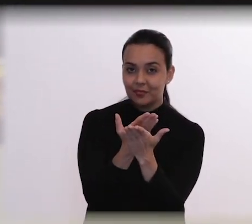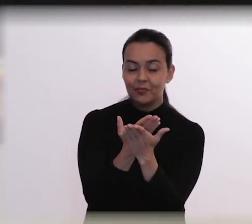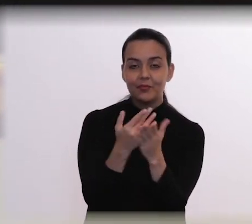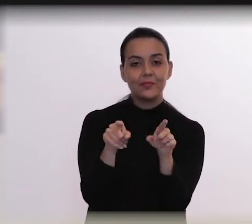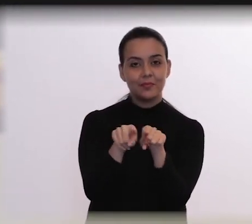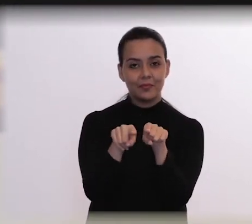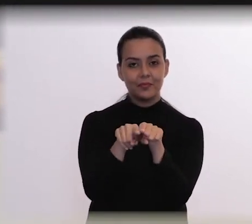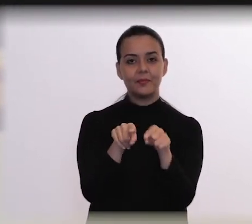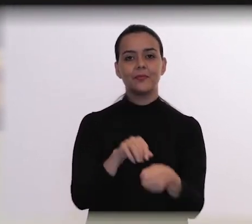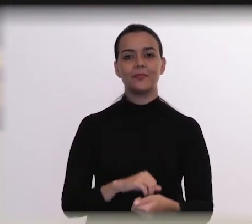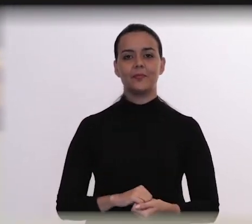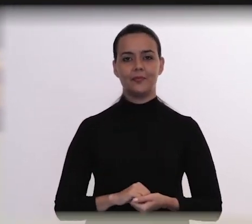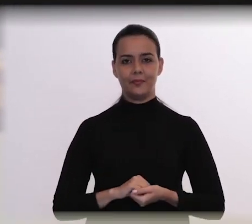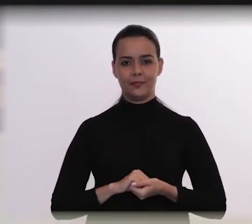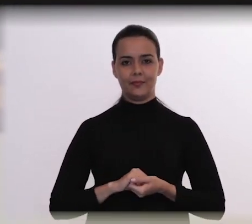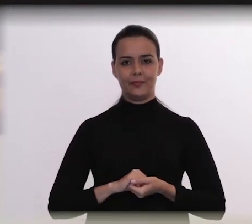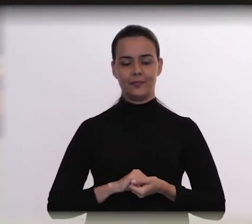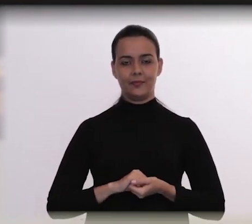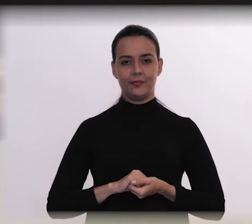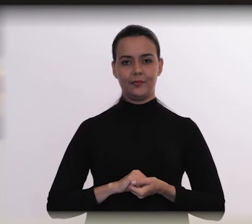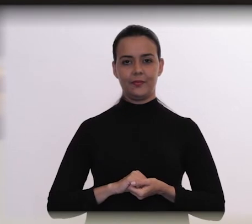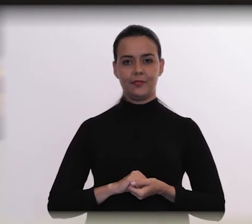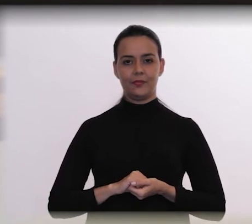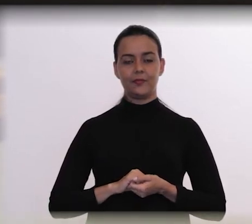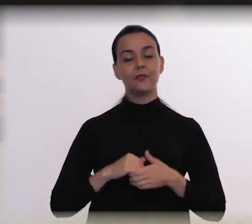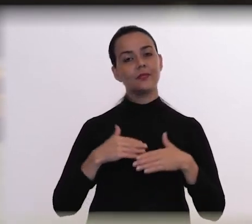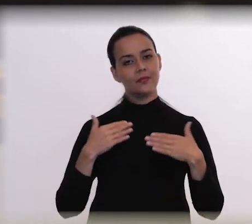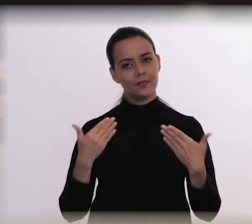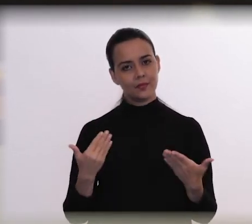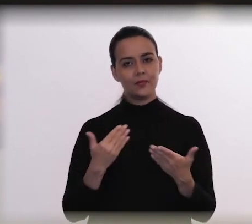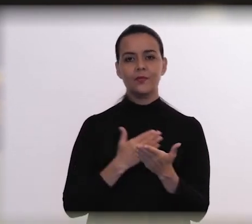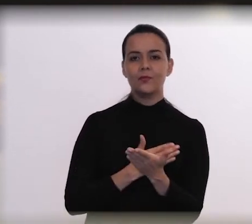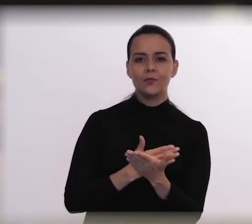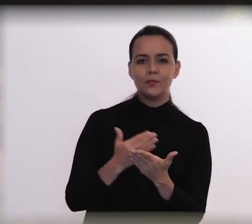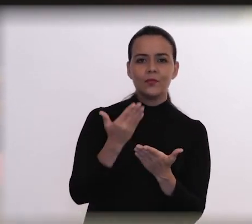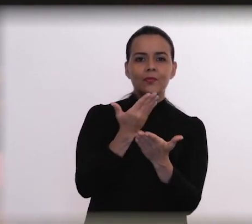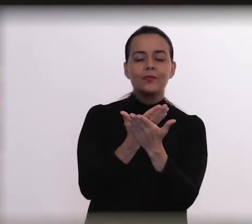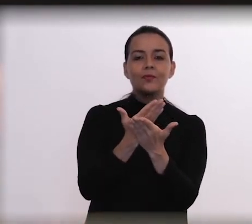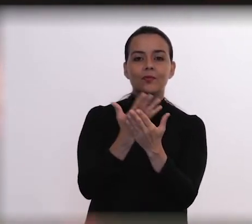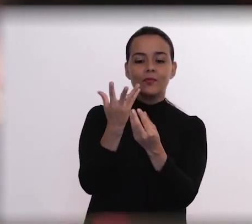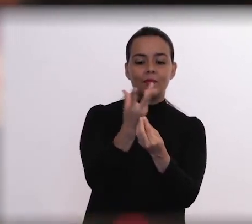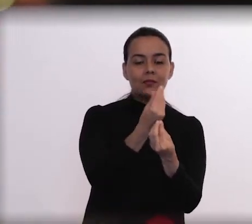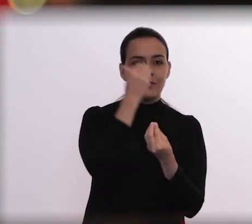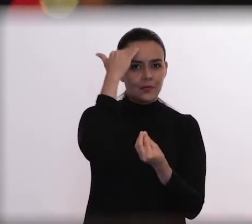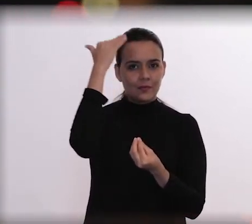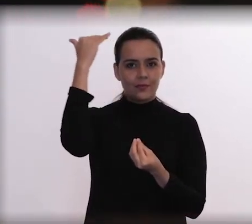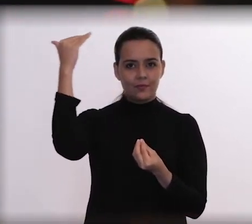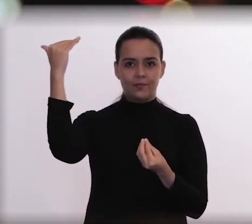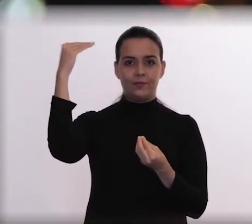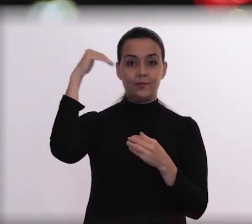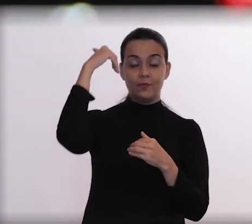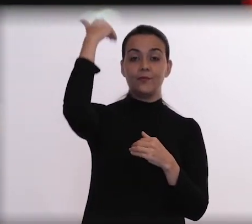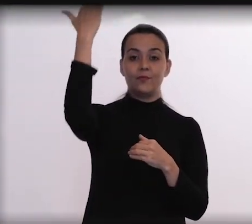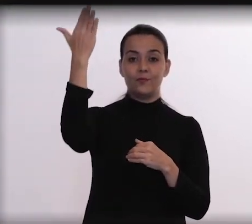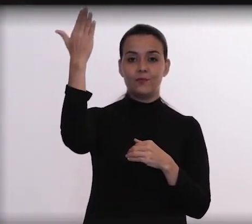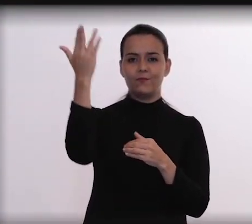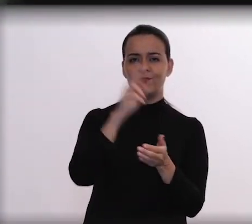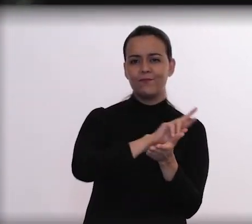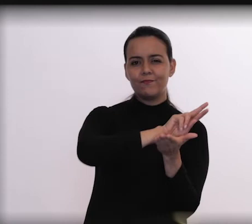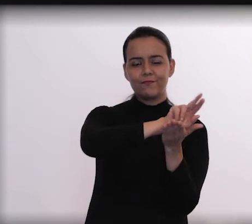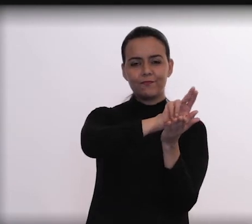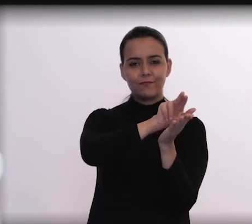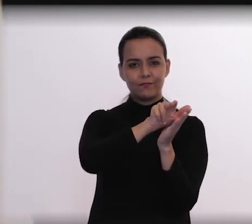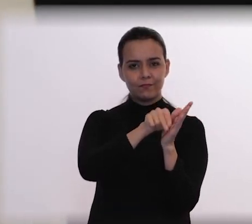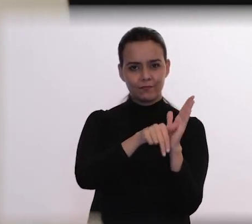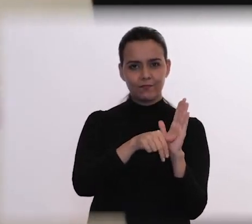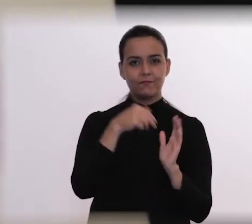20. Ela vai estudar com Léger, com Lyot, E ela vai radicalizar uma